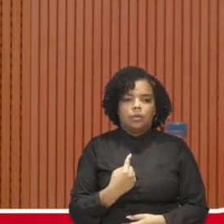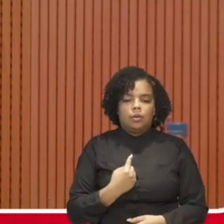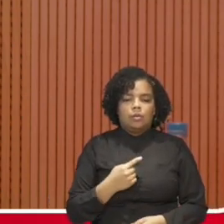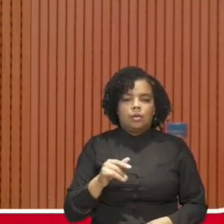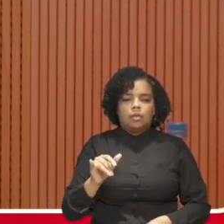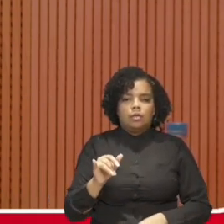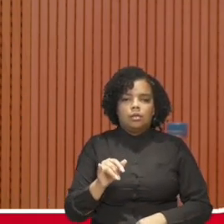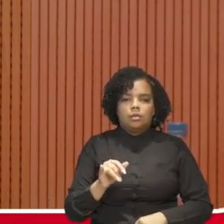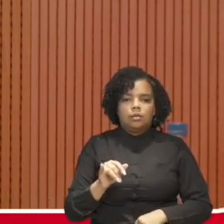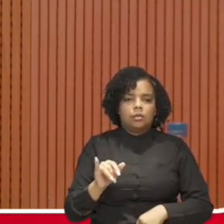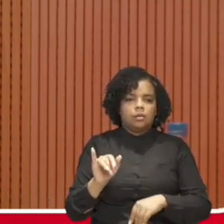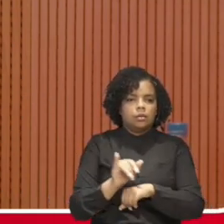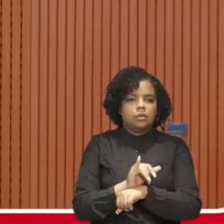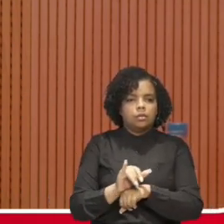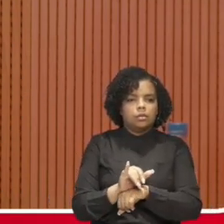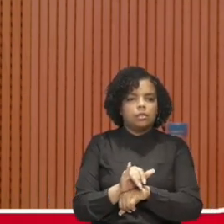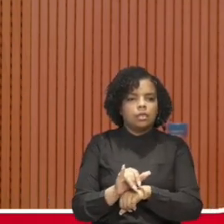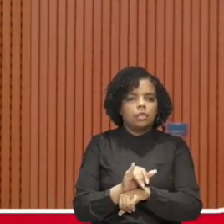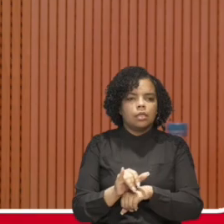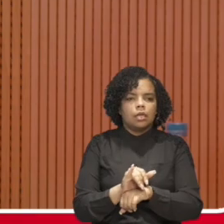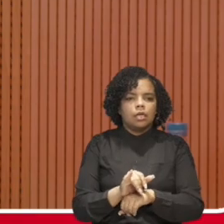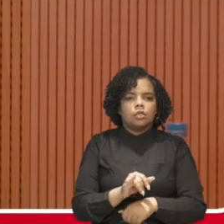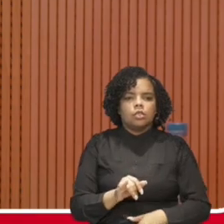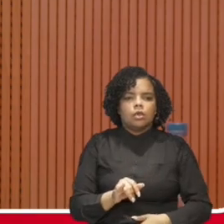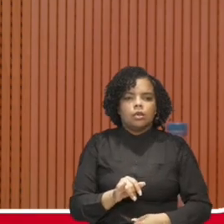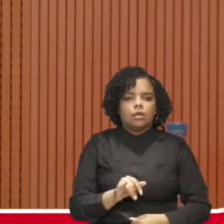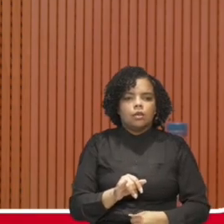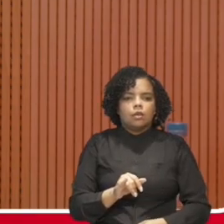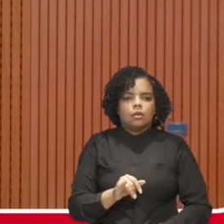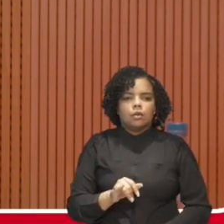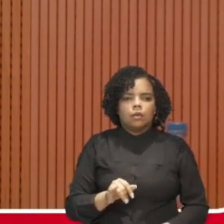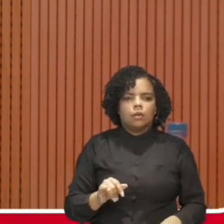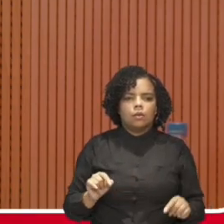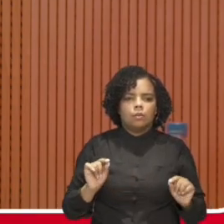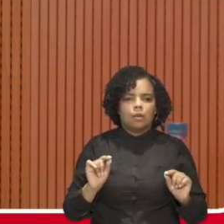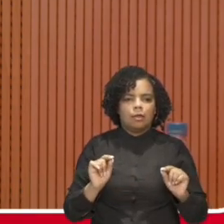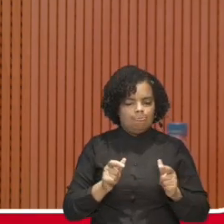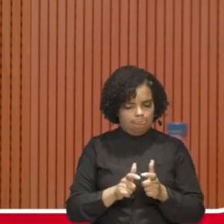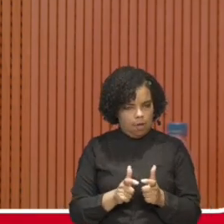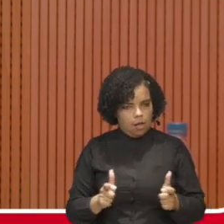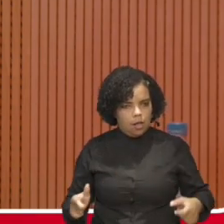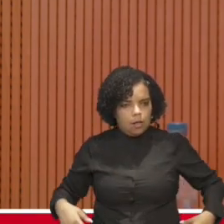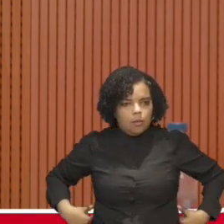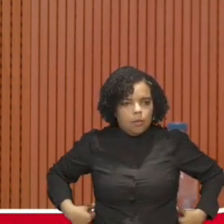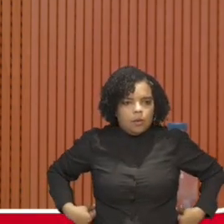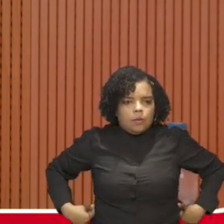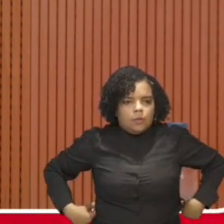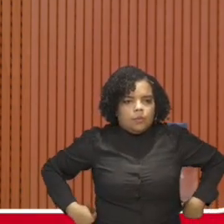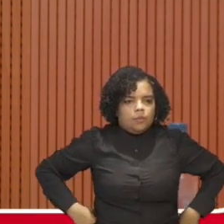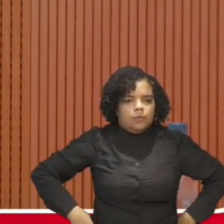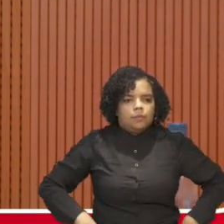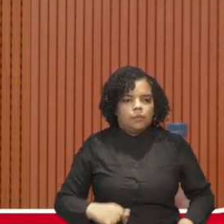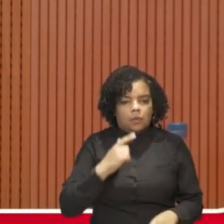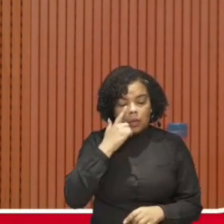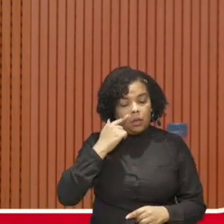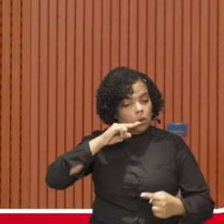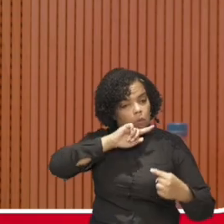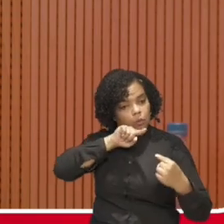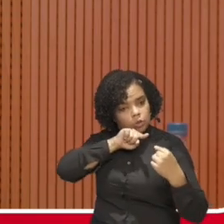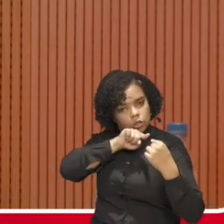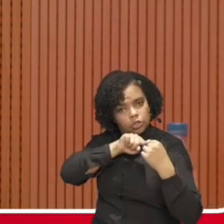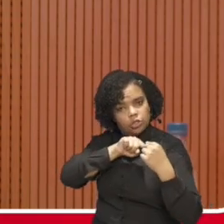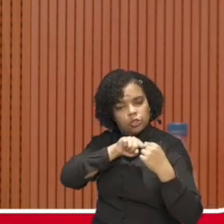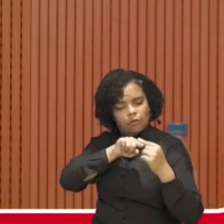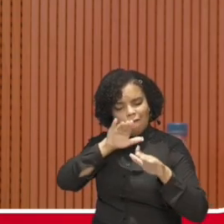ter um portfólio de produtos bem amplo, bem completo, e o objetivo é trazer essa flexibilidade